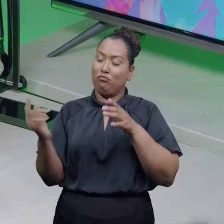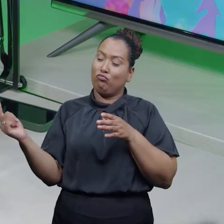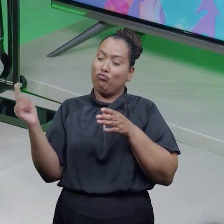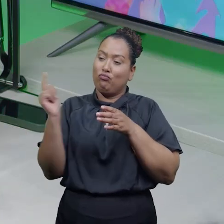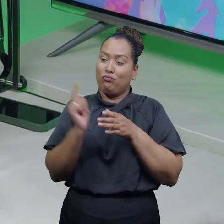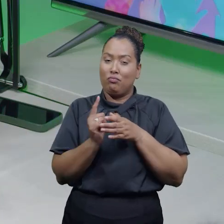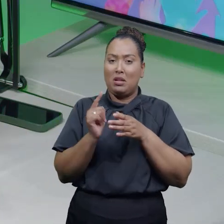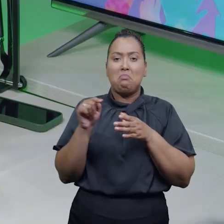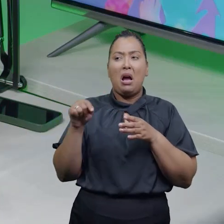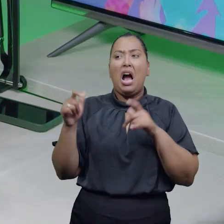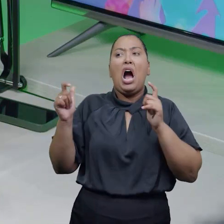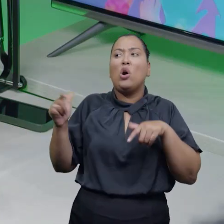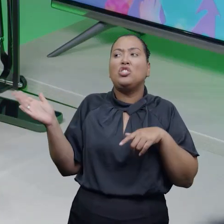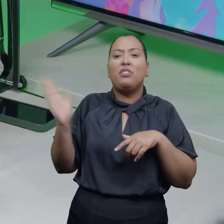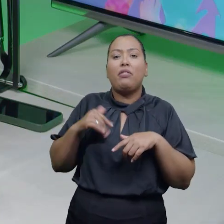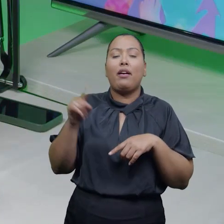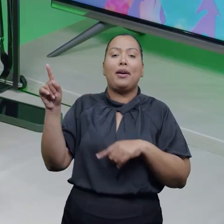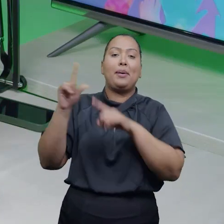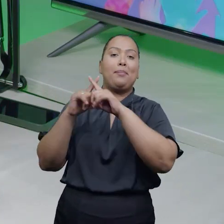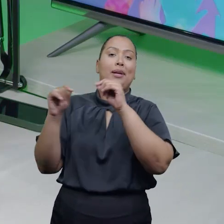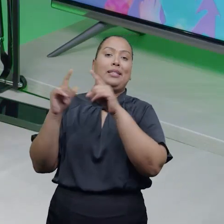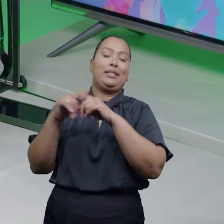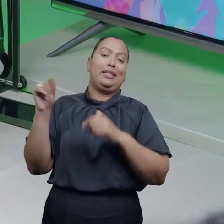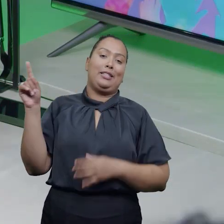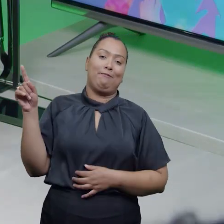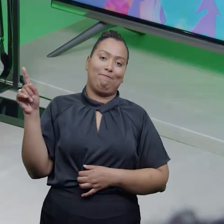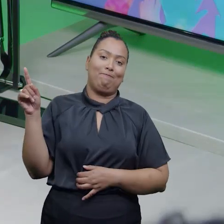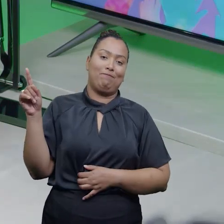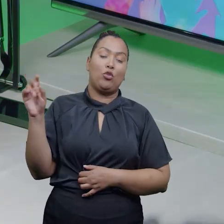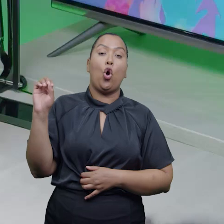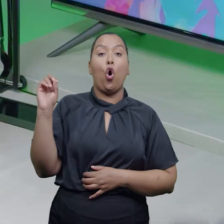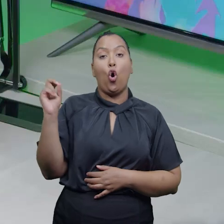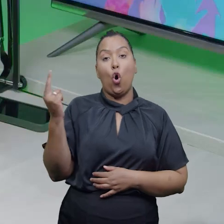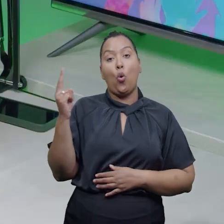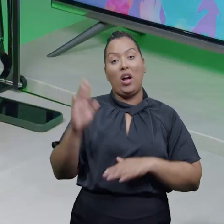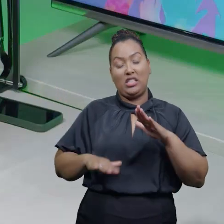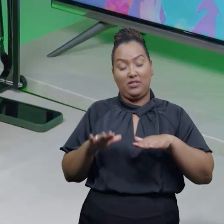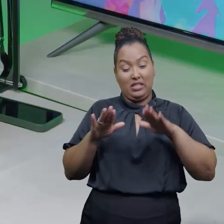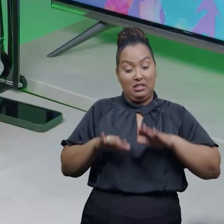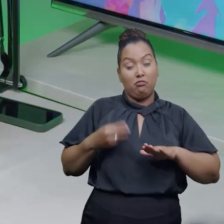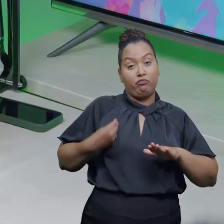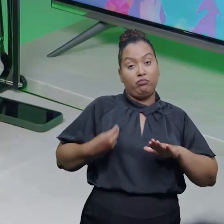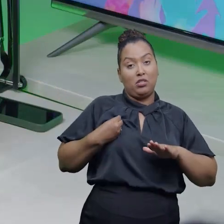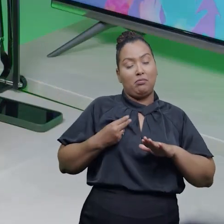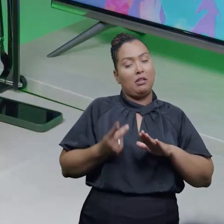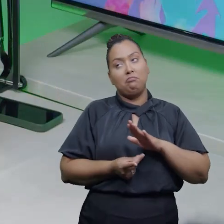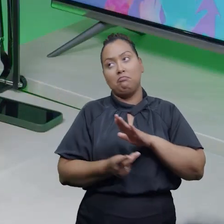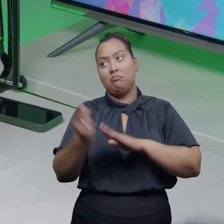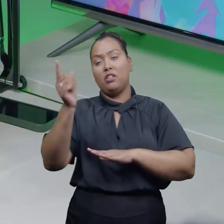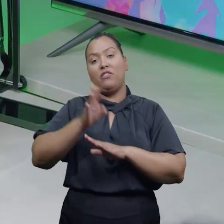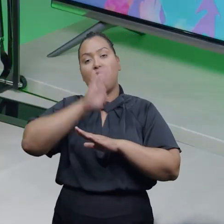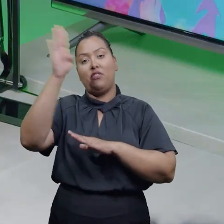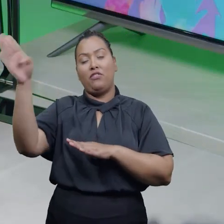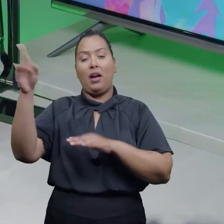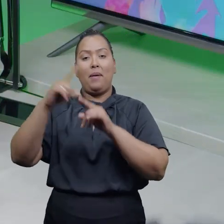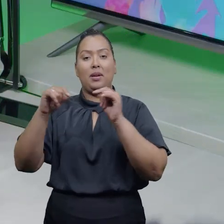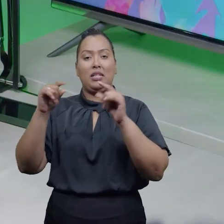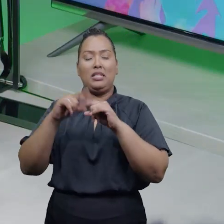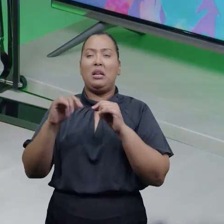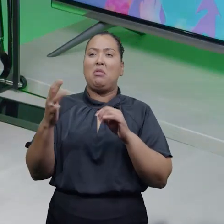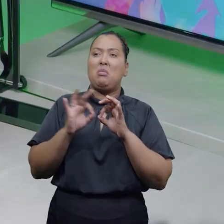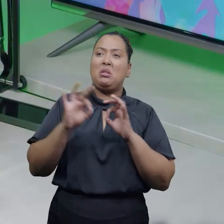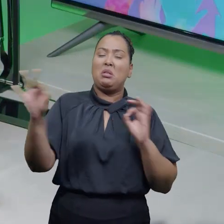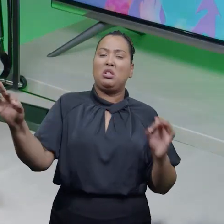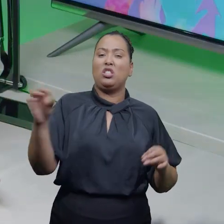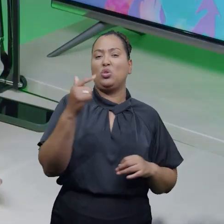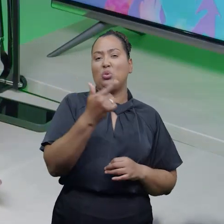Valparaíso, elas vêm de Brasília, ou ela se desloca bastante para Brasília. A gente está falando aí de uma distância que é